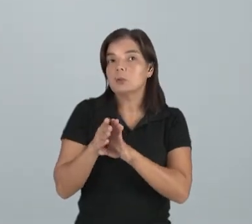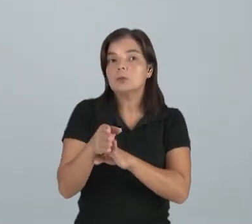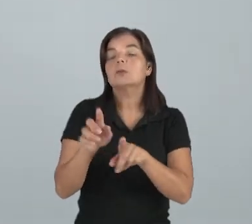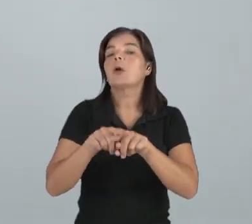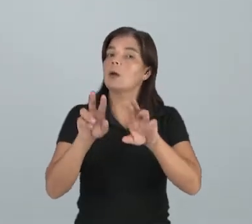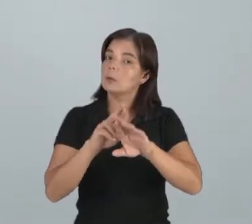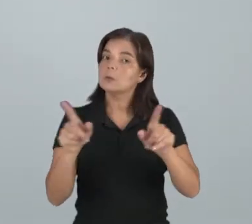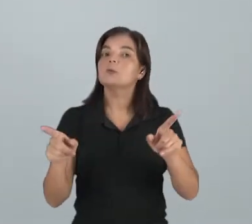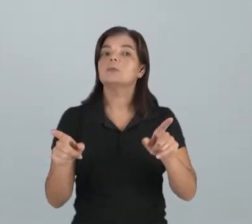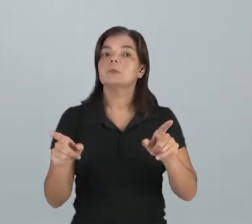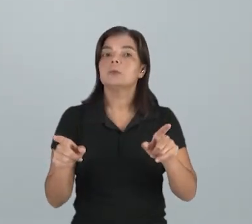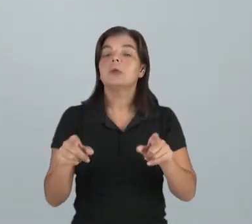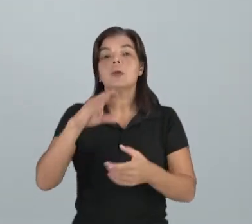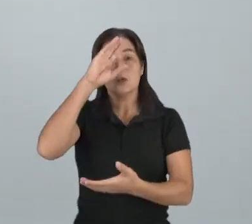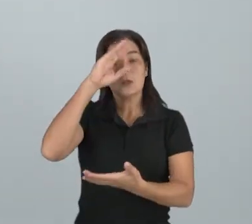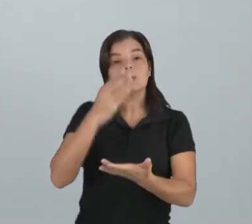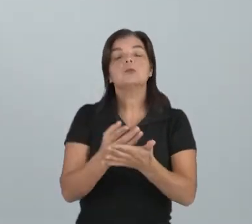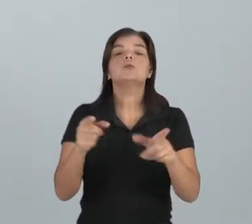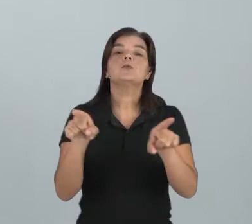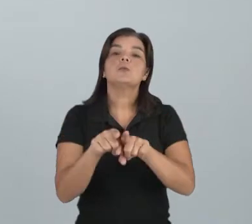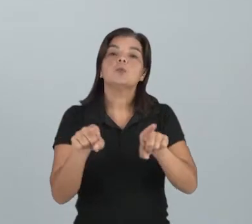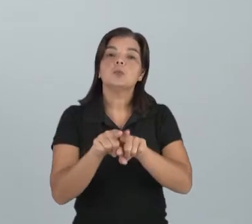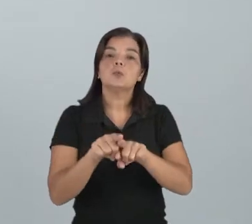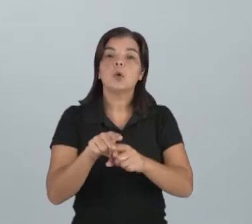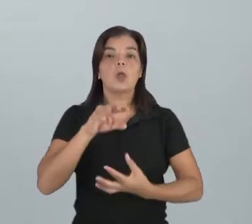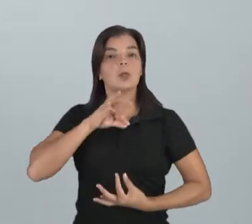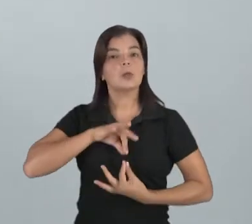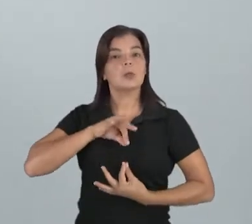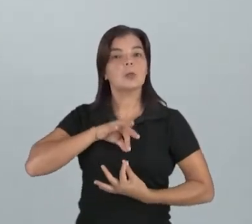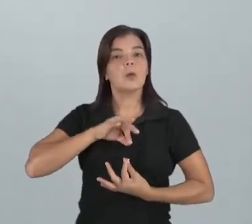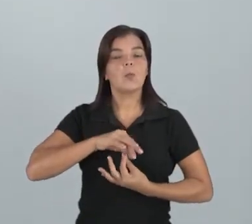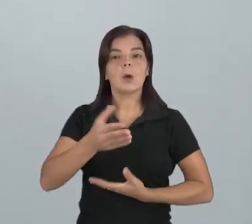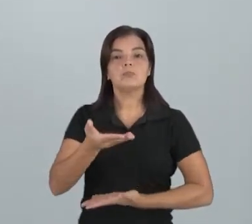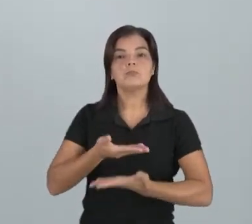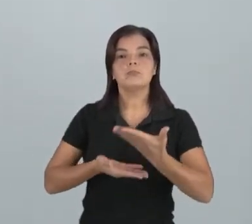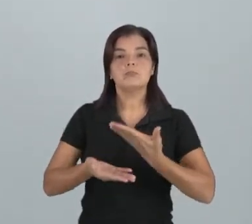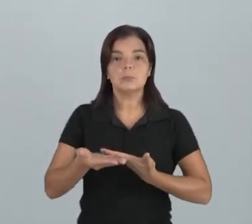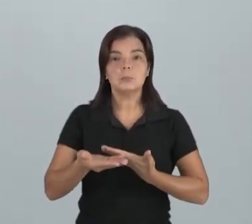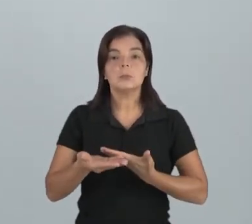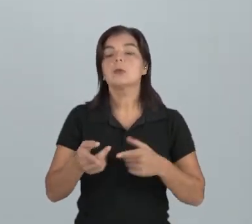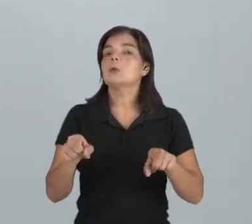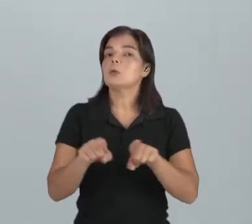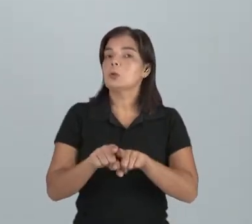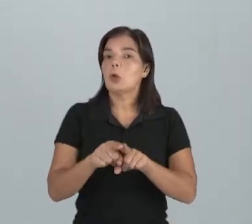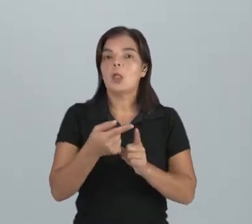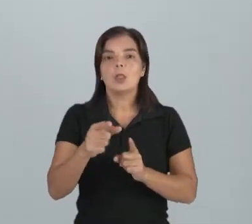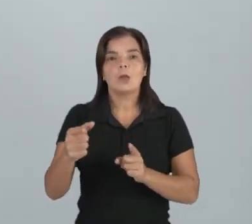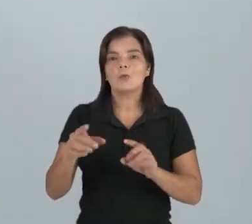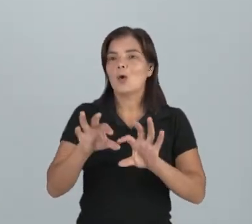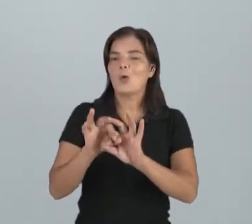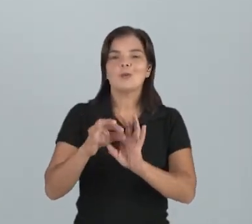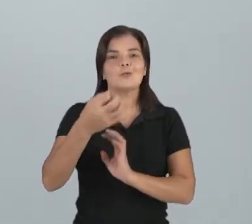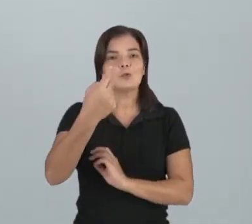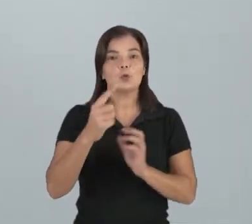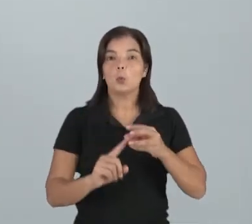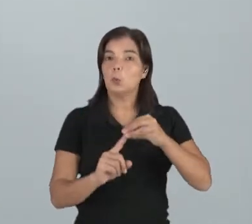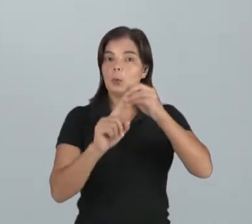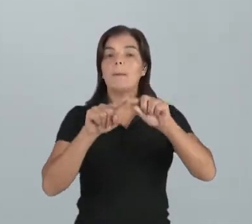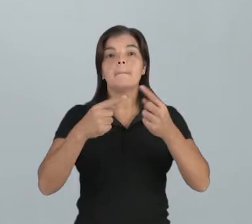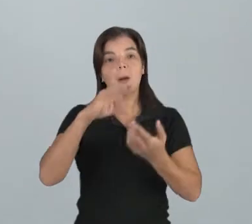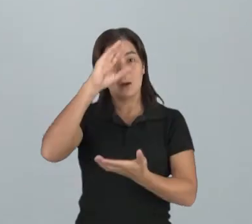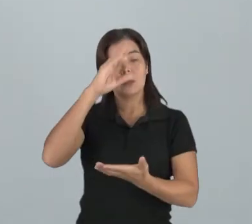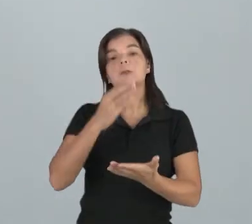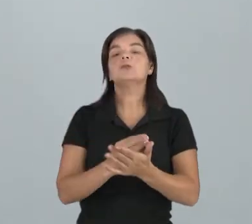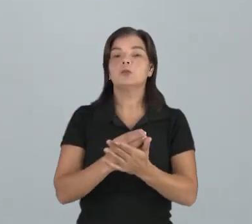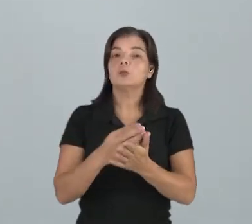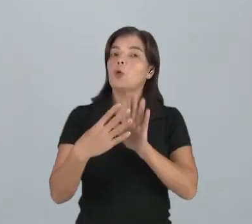está a diferença. E acreditam também em espíritos que fazem mediação. O Daime não tem uma corrente só, mas há correntes que acreditam